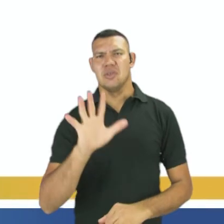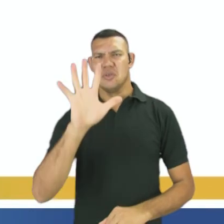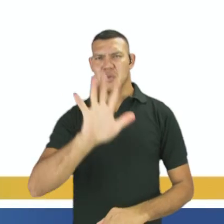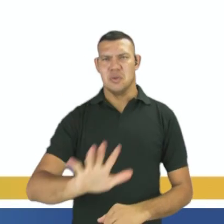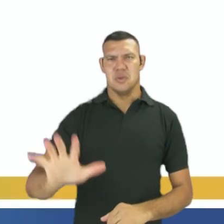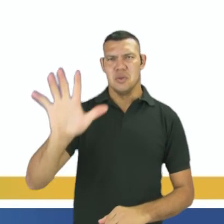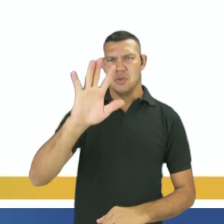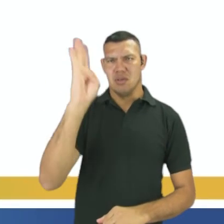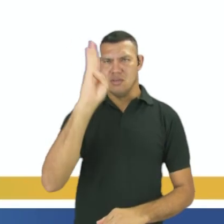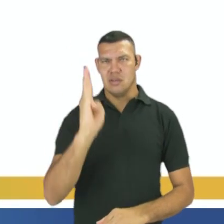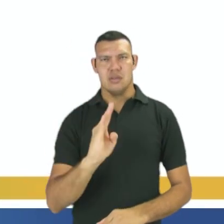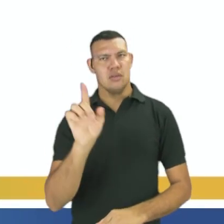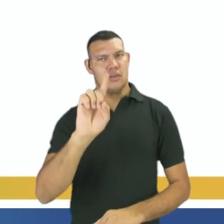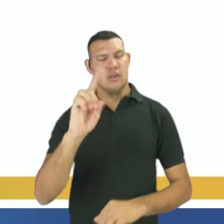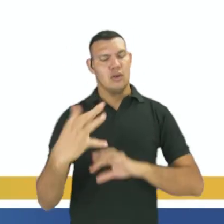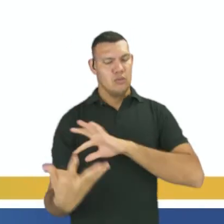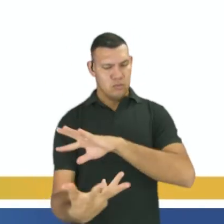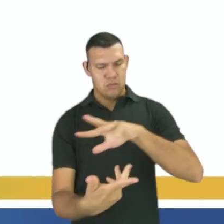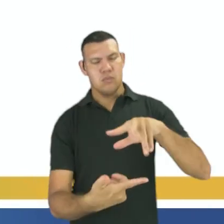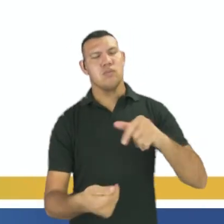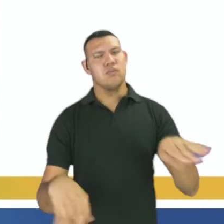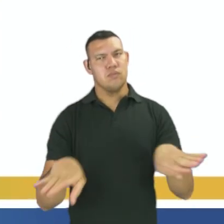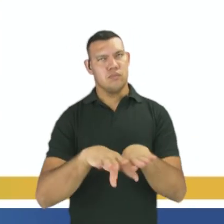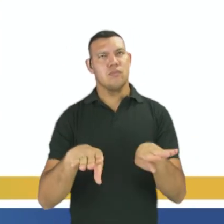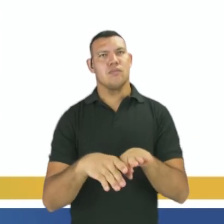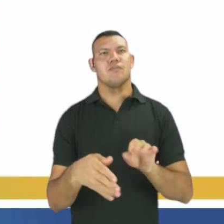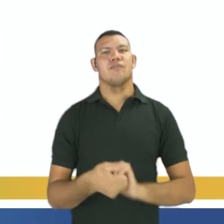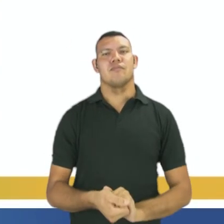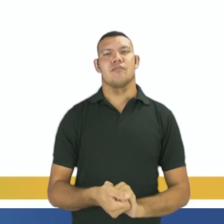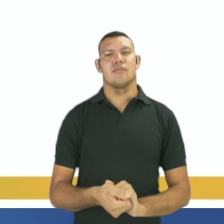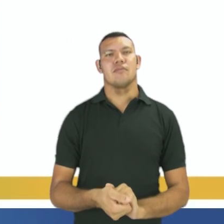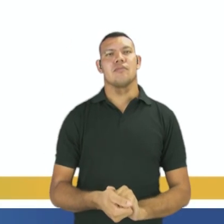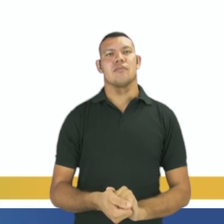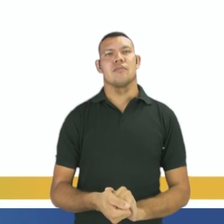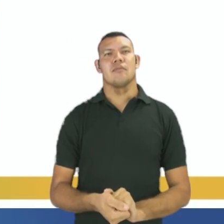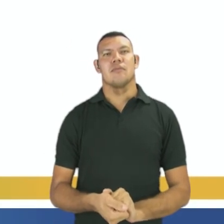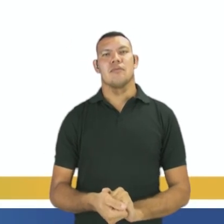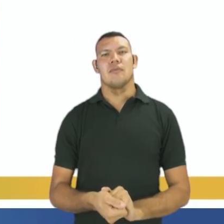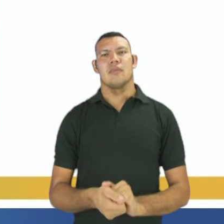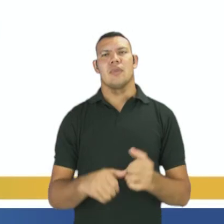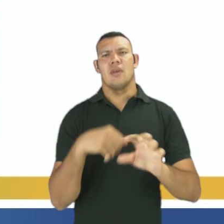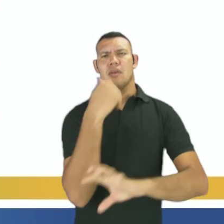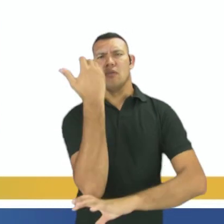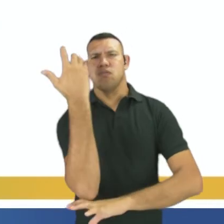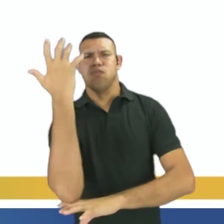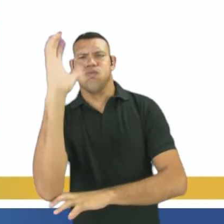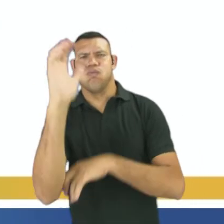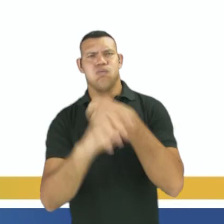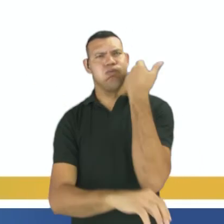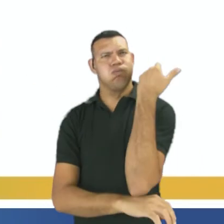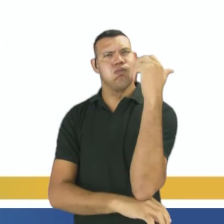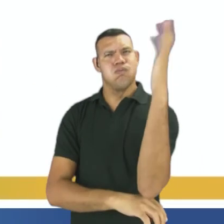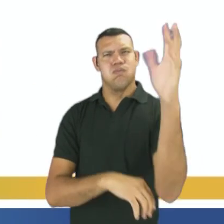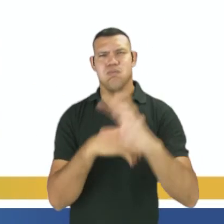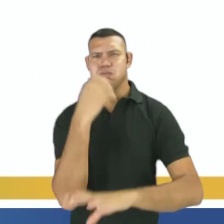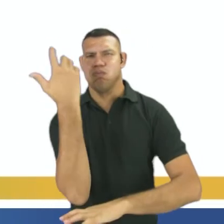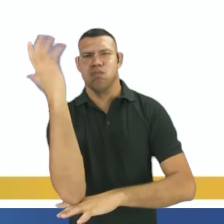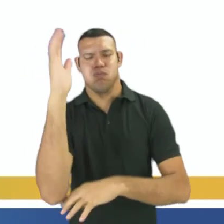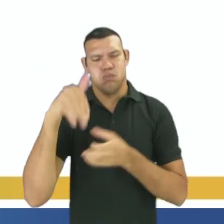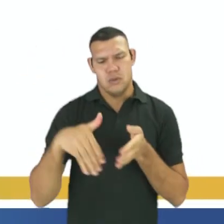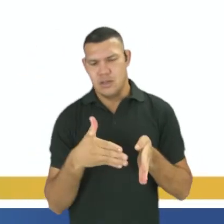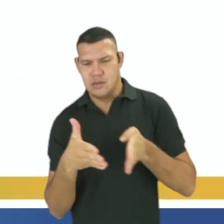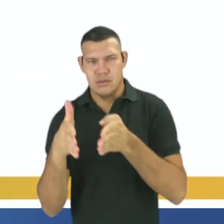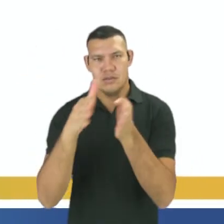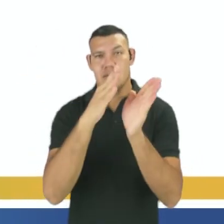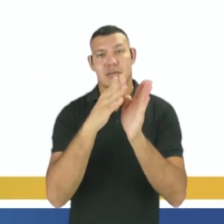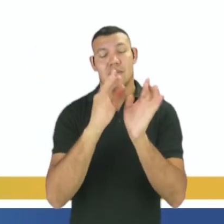território mas do mundo né Aí nós temos outro imagem da floresta amazônica né Muito interessante quando a gente vê essas imagens né bonito lindo